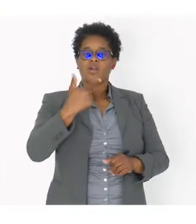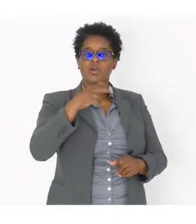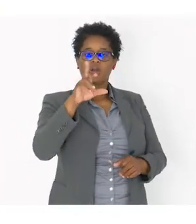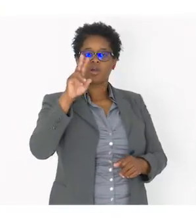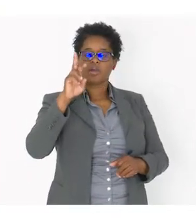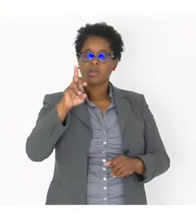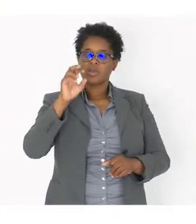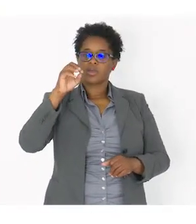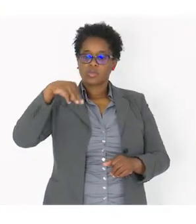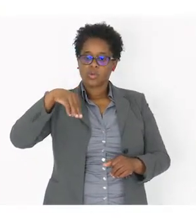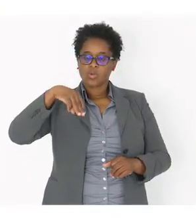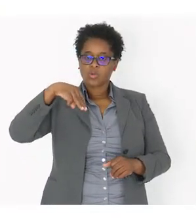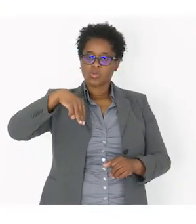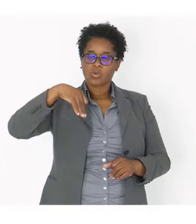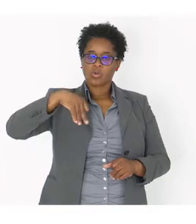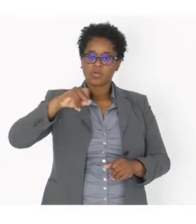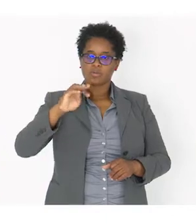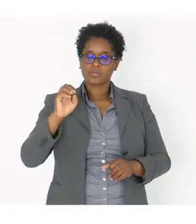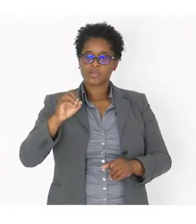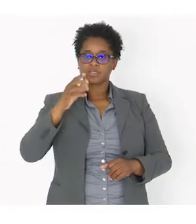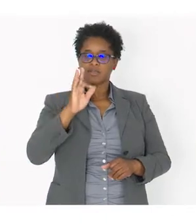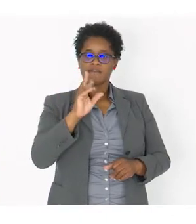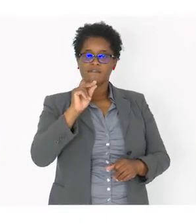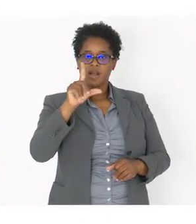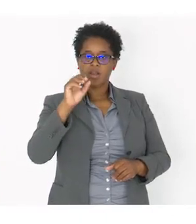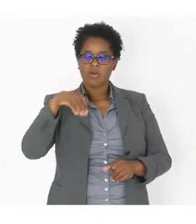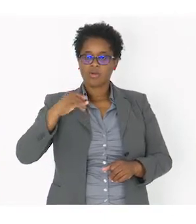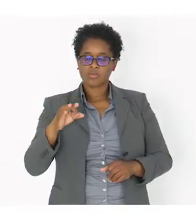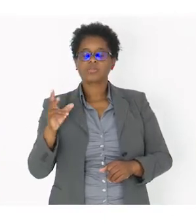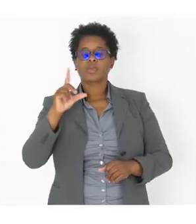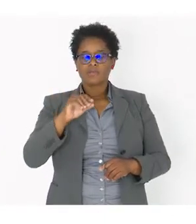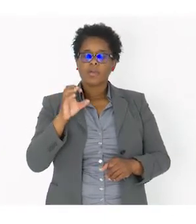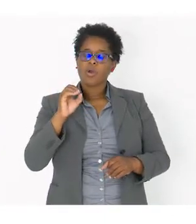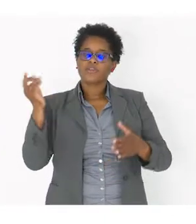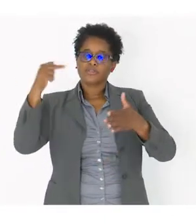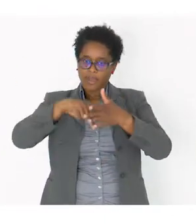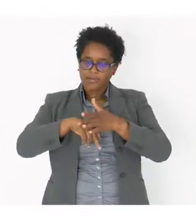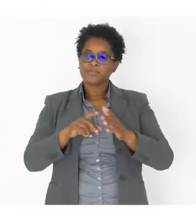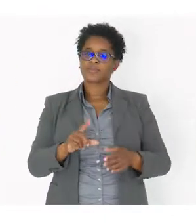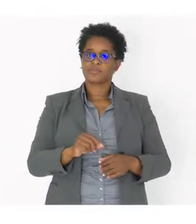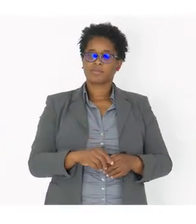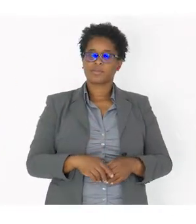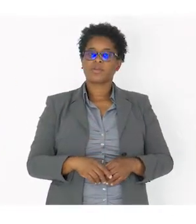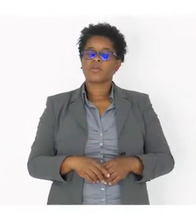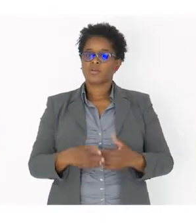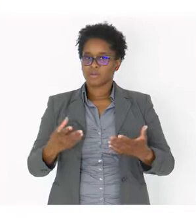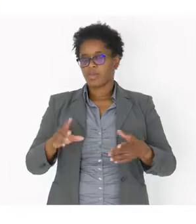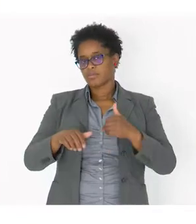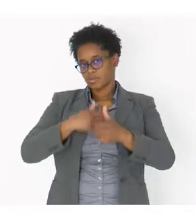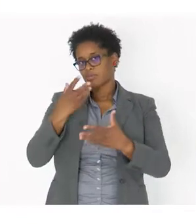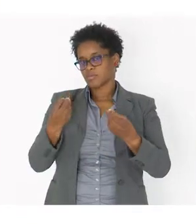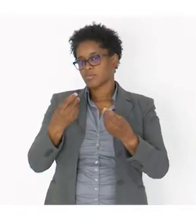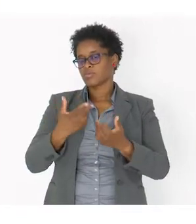Trompas de Falópio. Órgão interno. Órgãos, melhor dizendo, porque eu